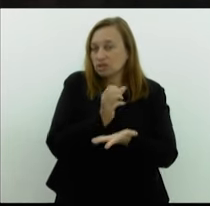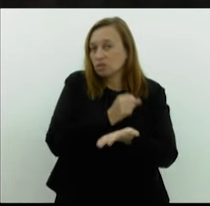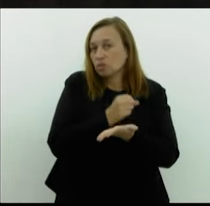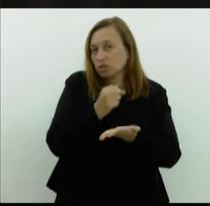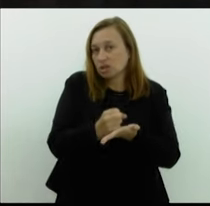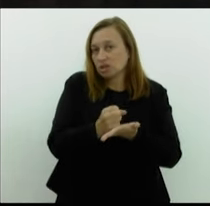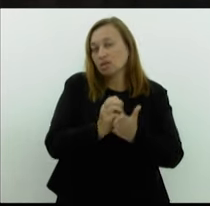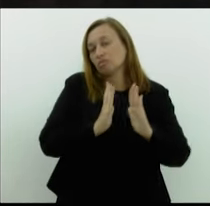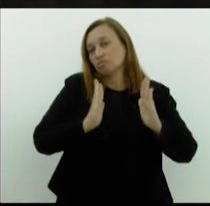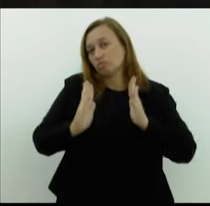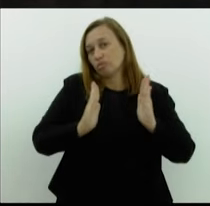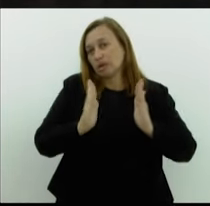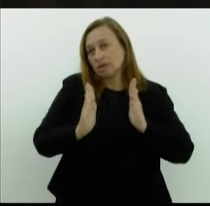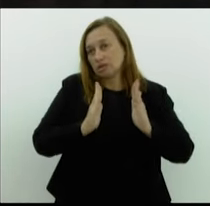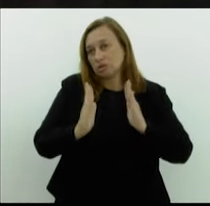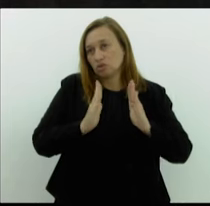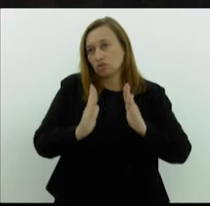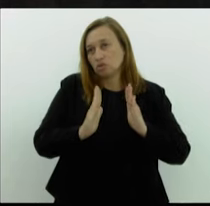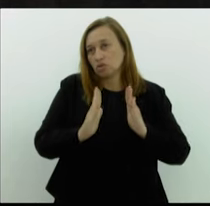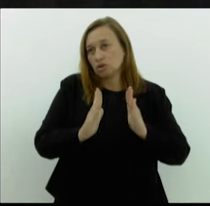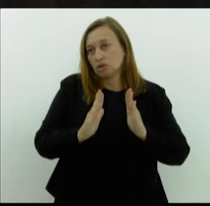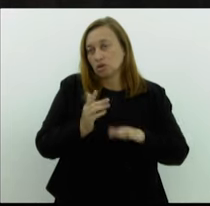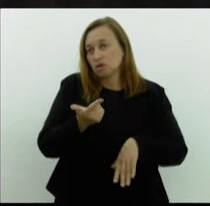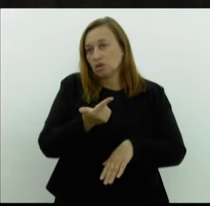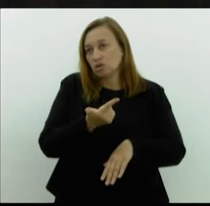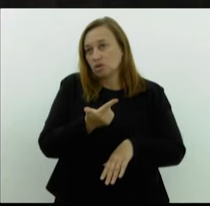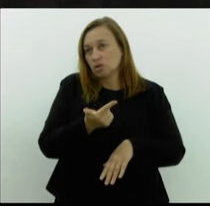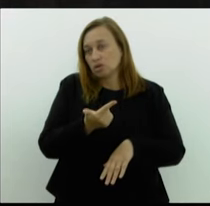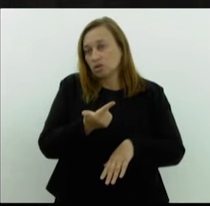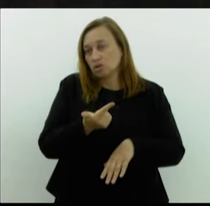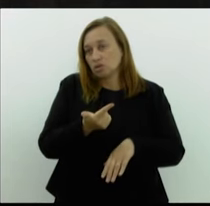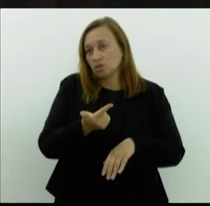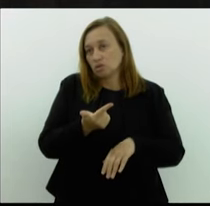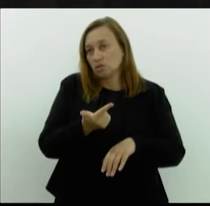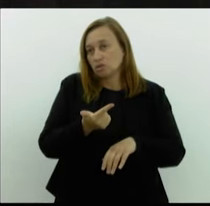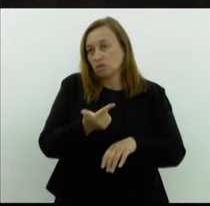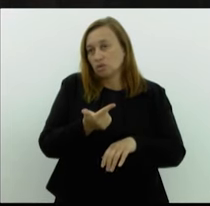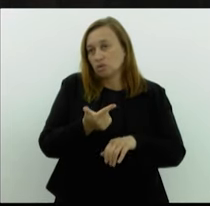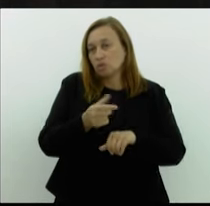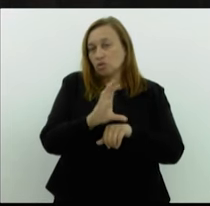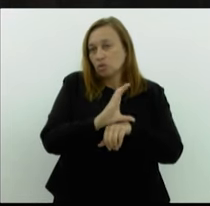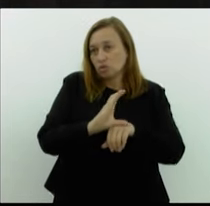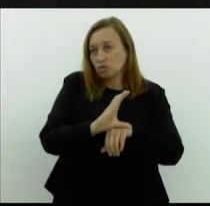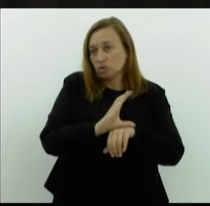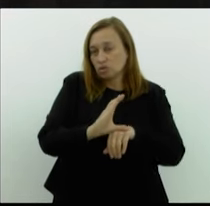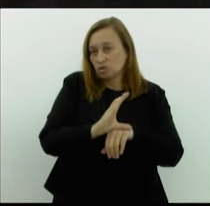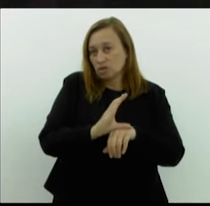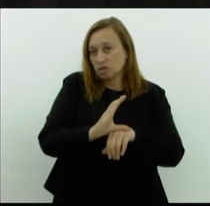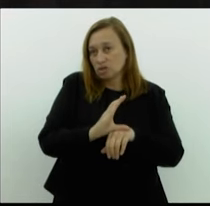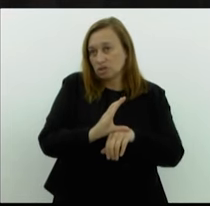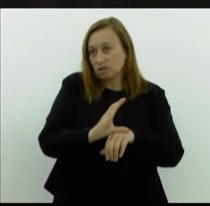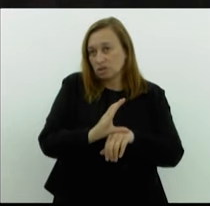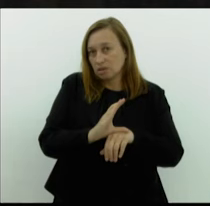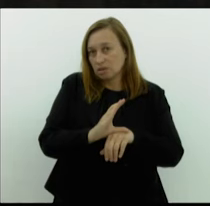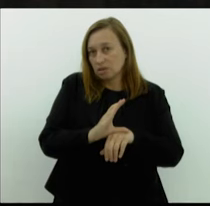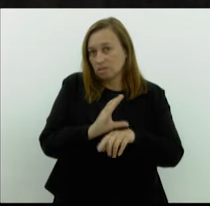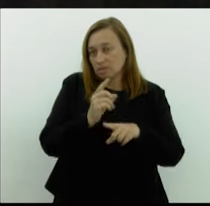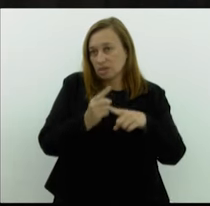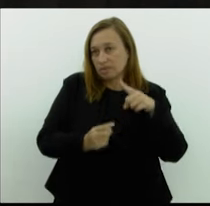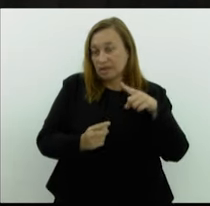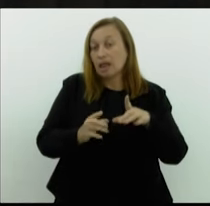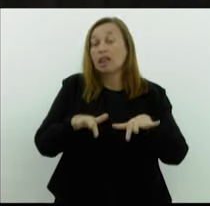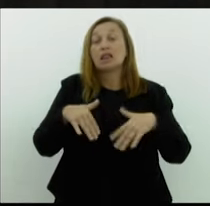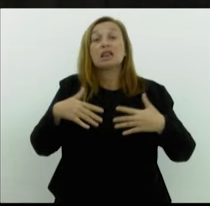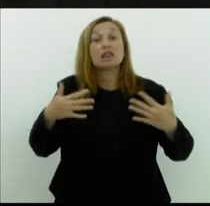contratação temporária de inconstitucionalidade de pontos, foi inconstitucionalidade parcial.